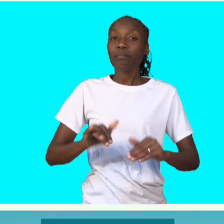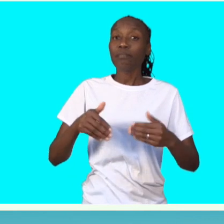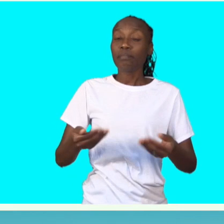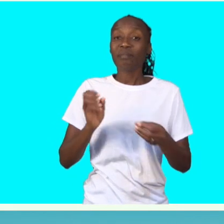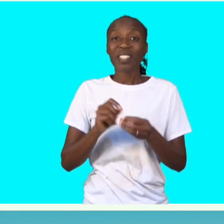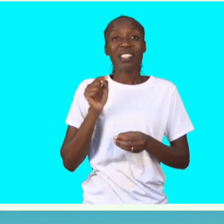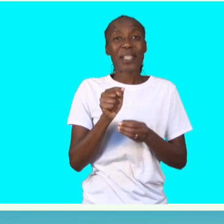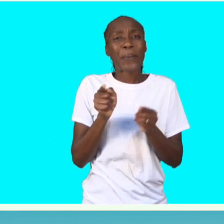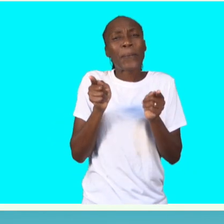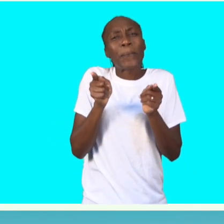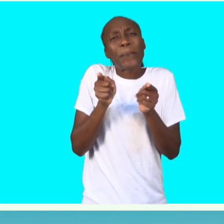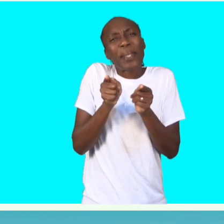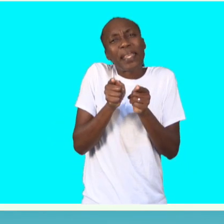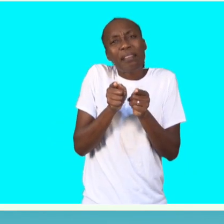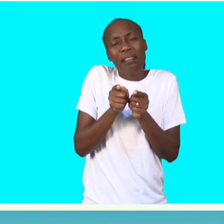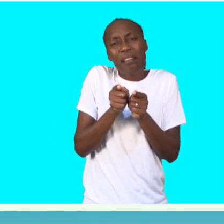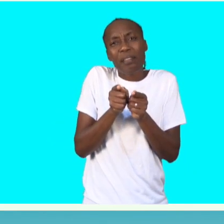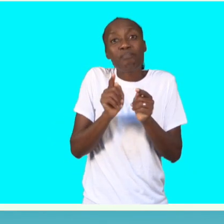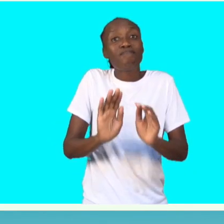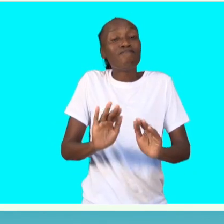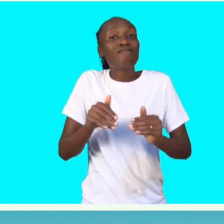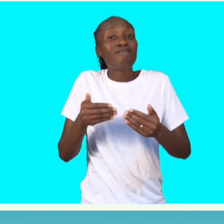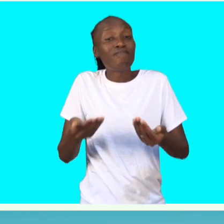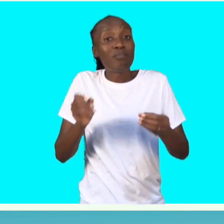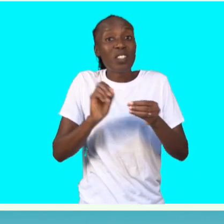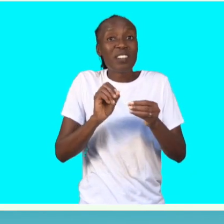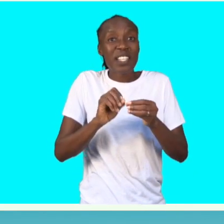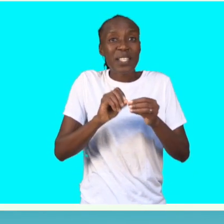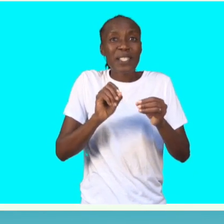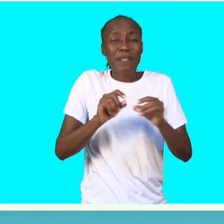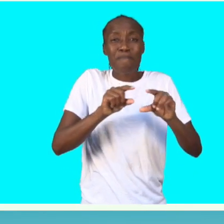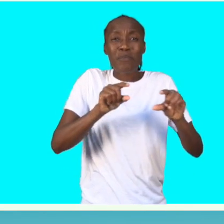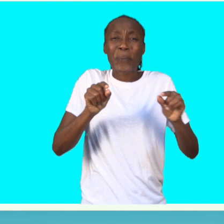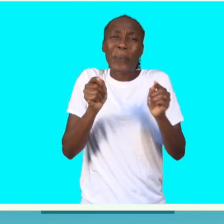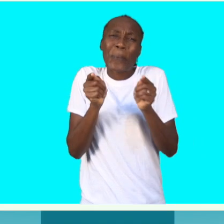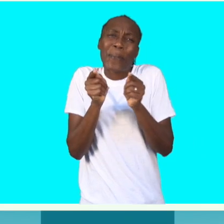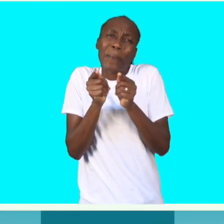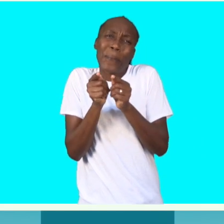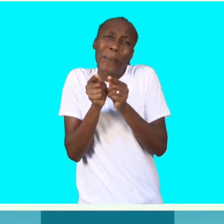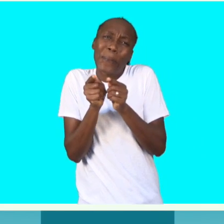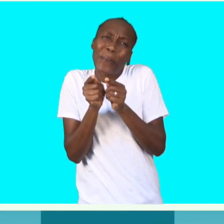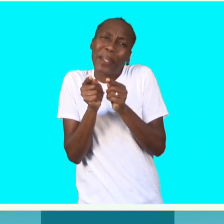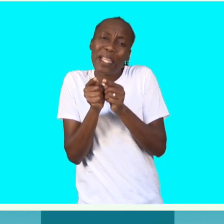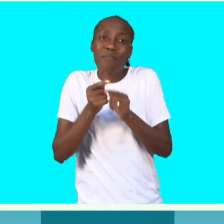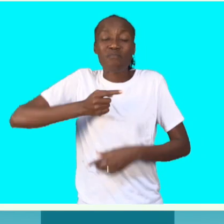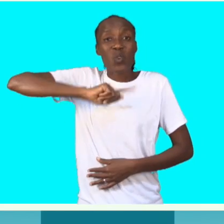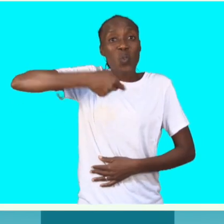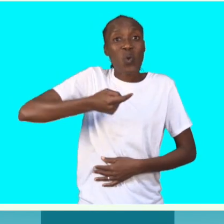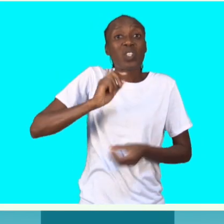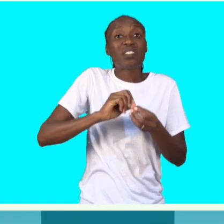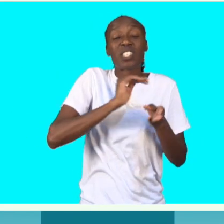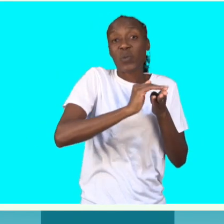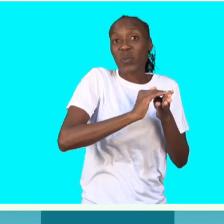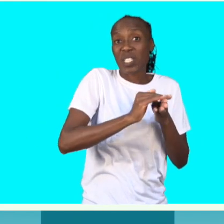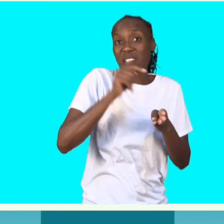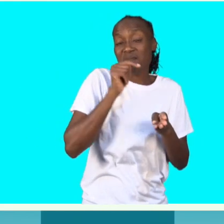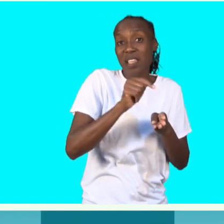Por ser uma peça pequena e com uma espessura também reduzida, a gente, além